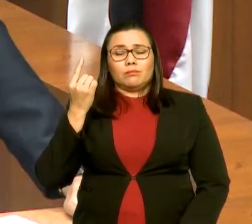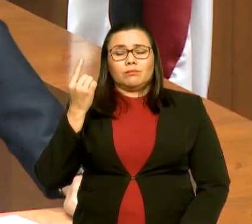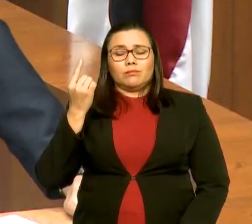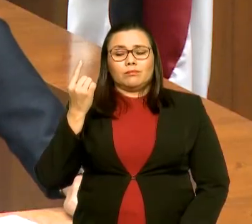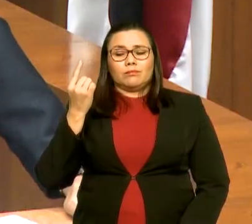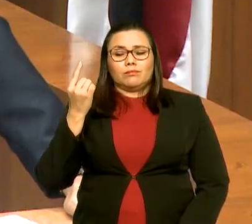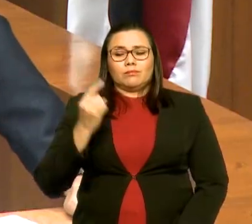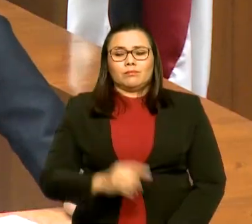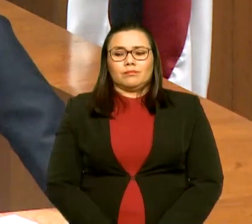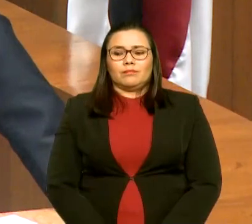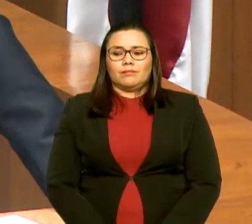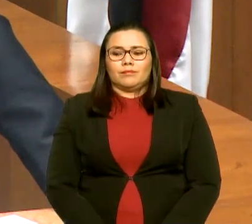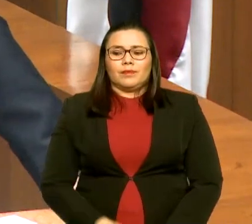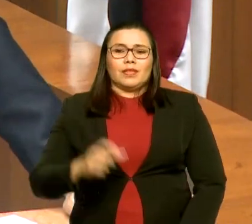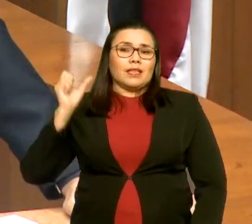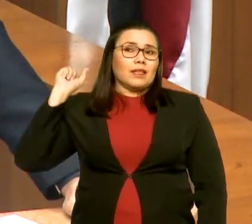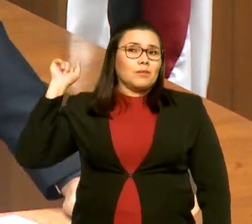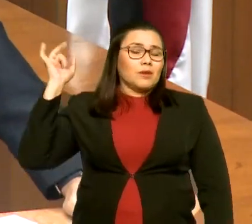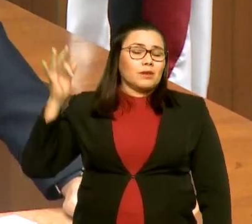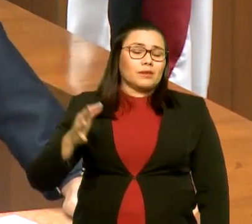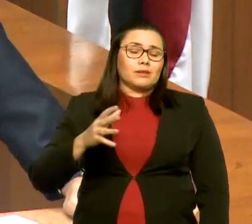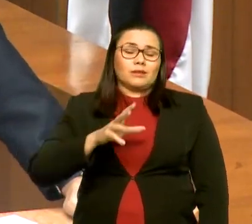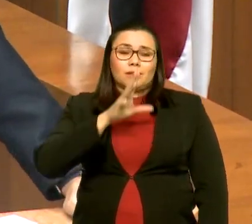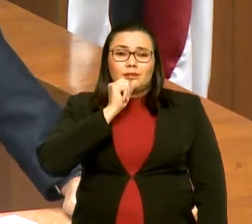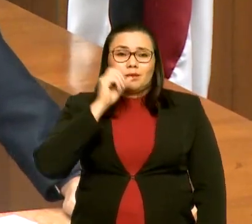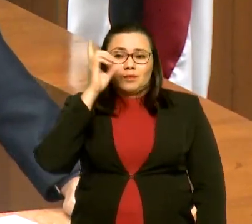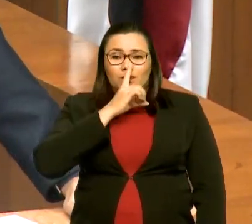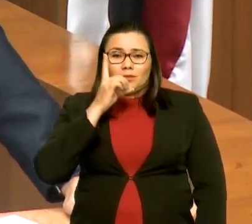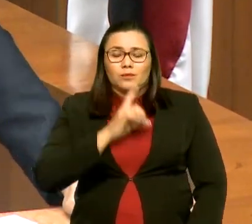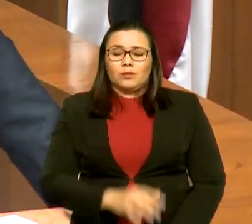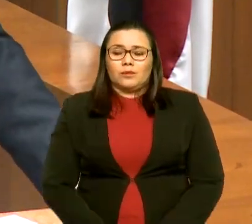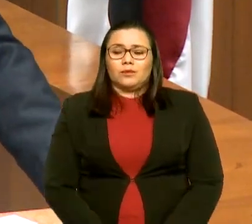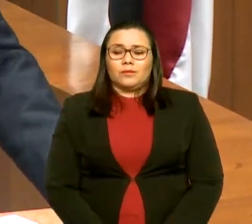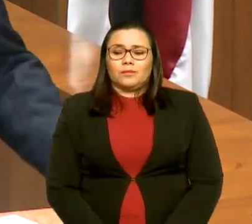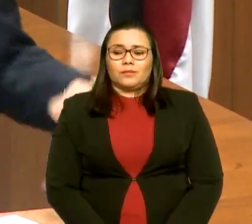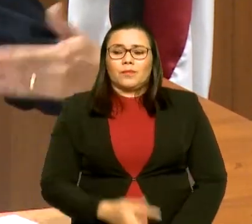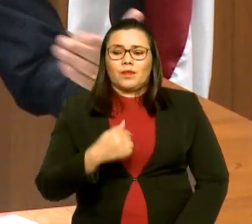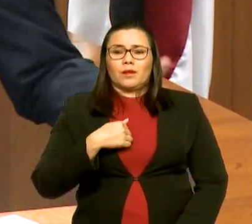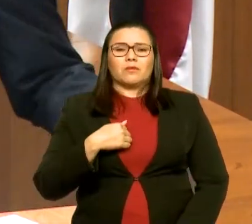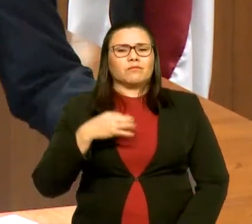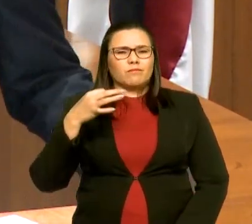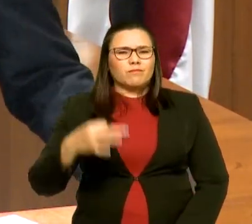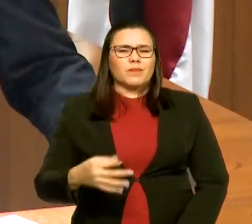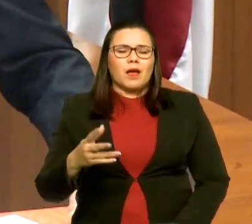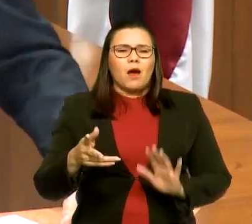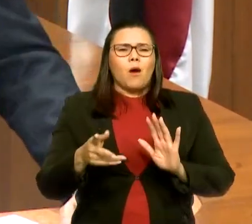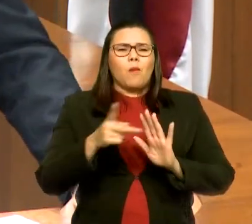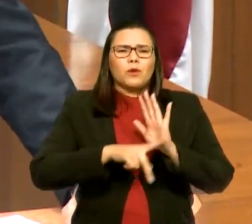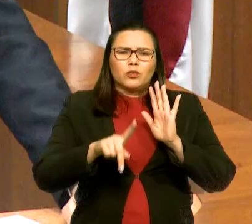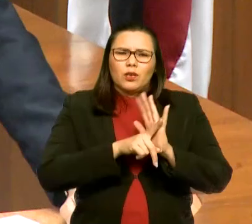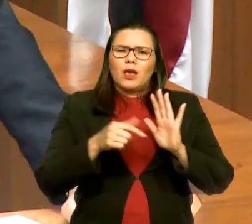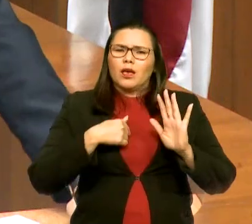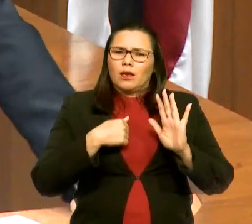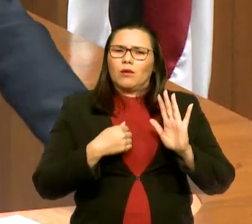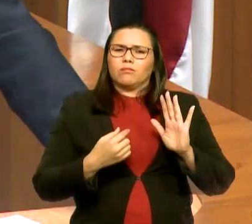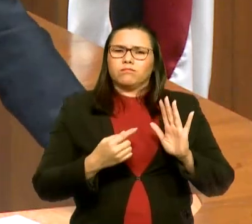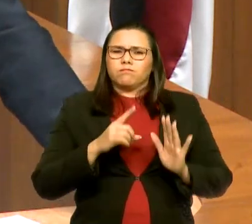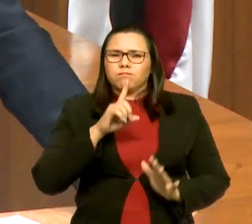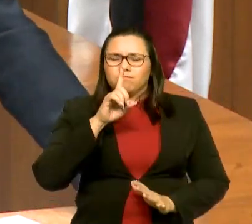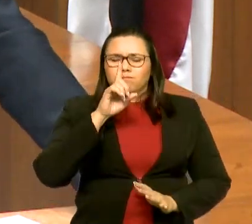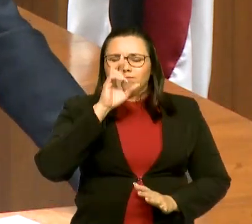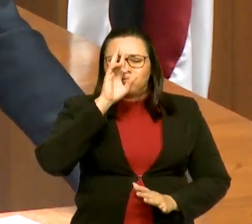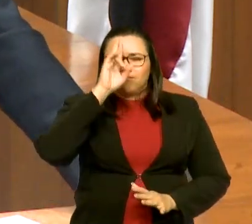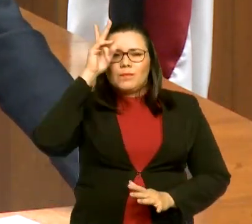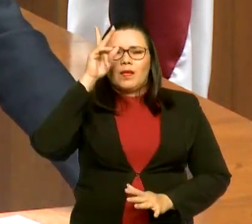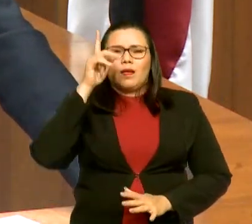Na madrugada de sábado para domingo. E eu tenho certeza que o projeto de lei, ele é apenas uma proposição, ele vai ser debatido, eu quero muito que ele seja